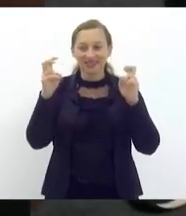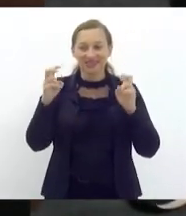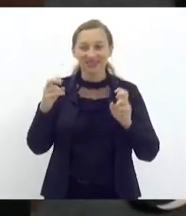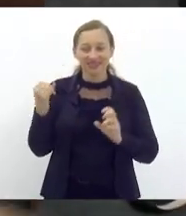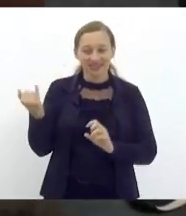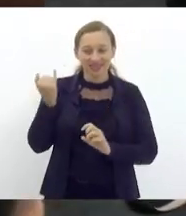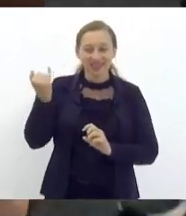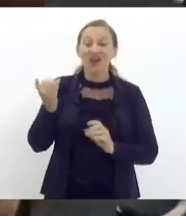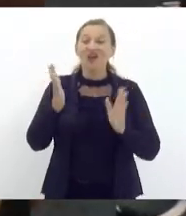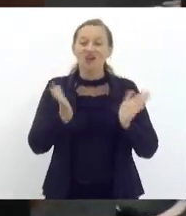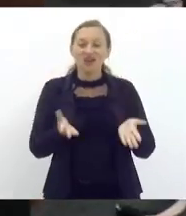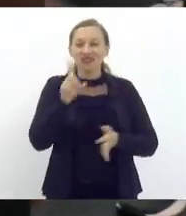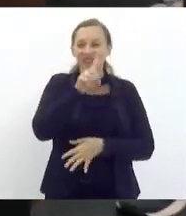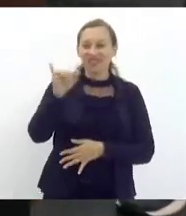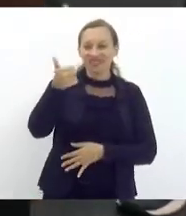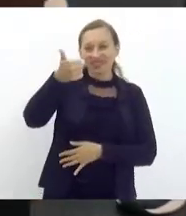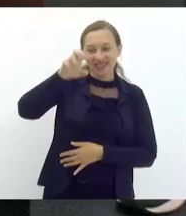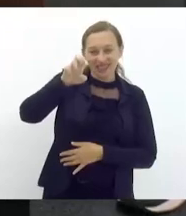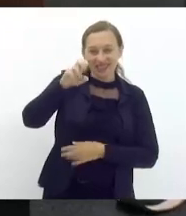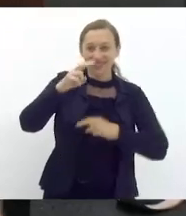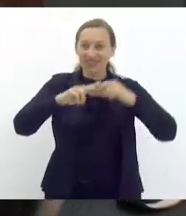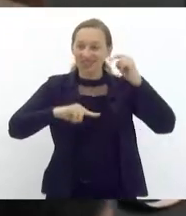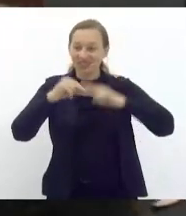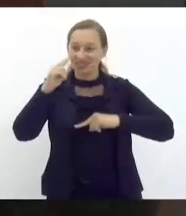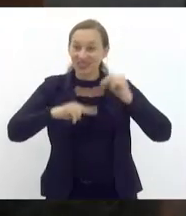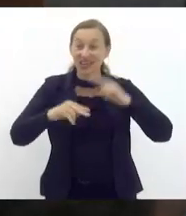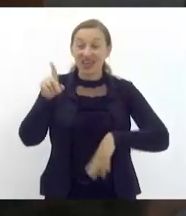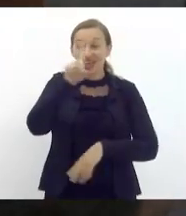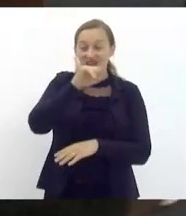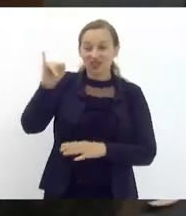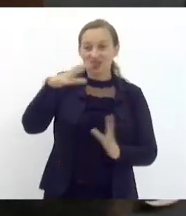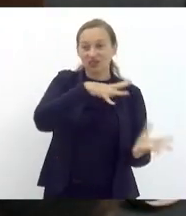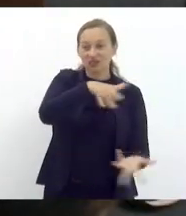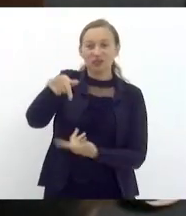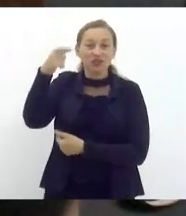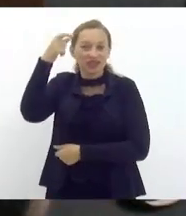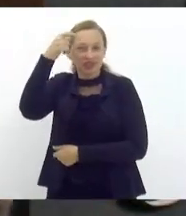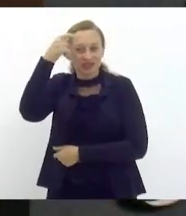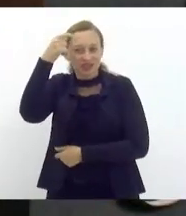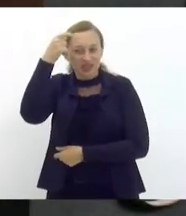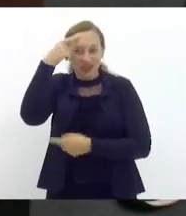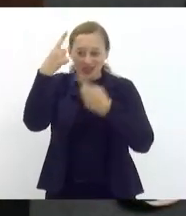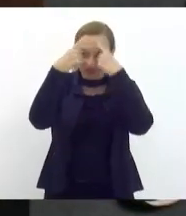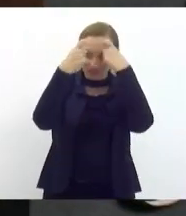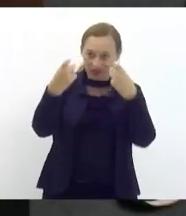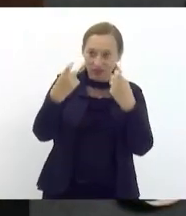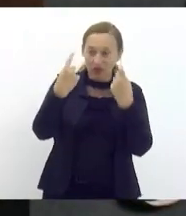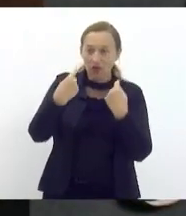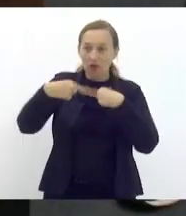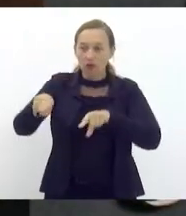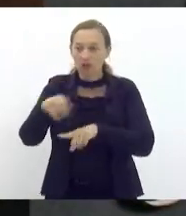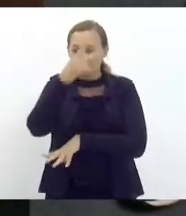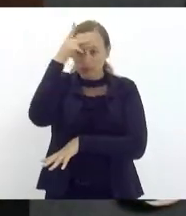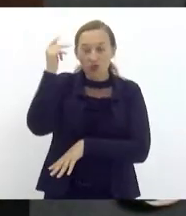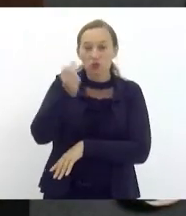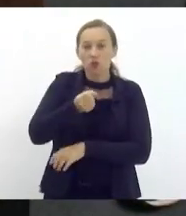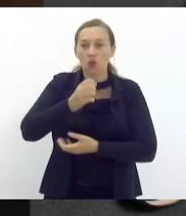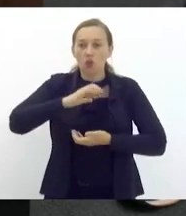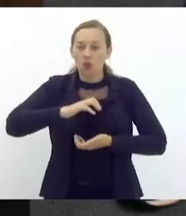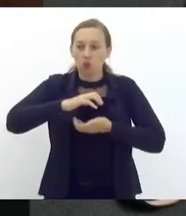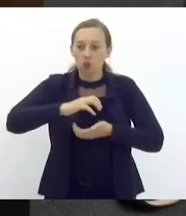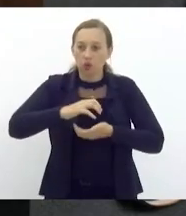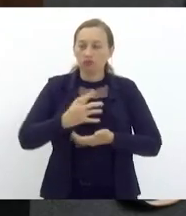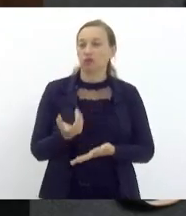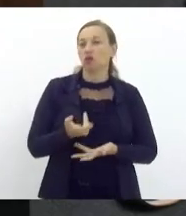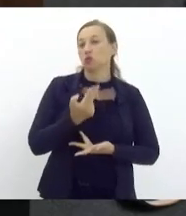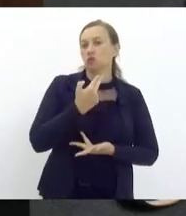dia 15 de junho é o dia mundial da conscientização sobre a violência contra a pessoa idosa nós